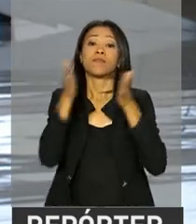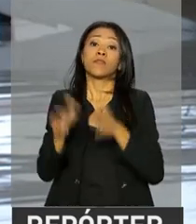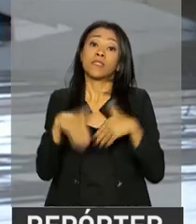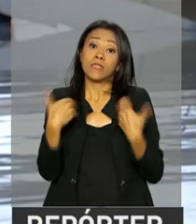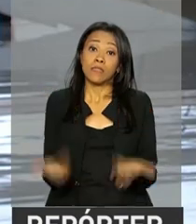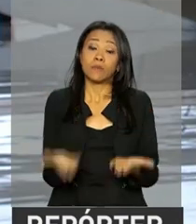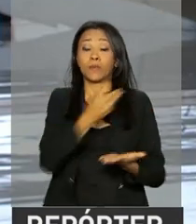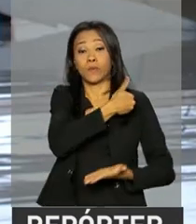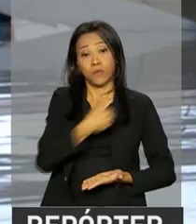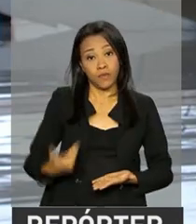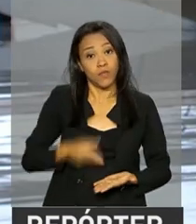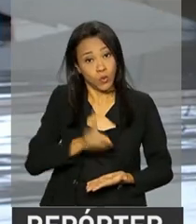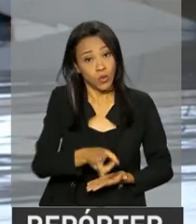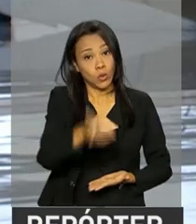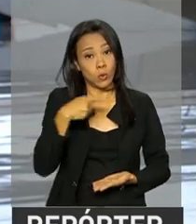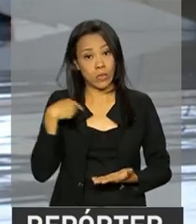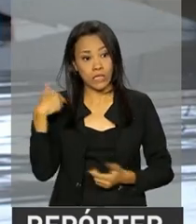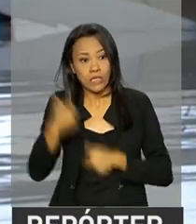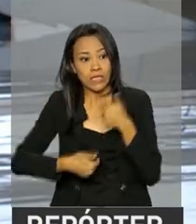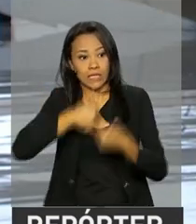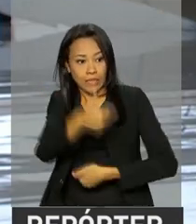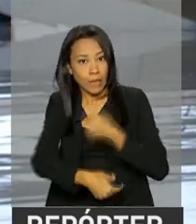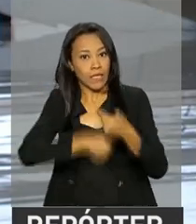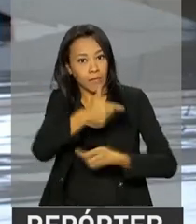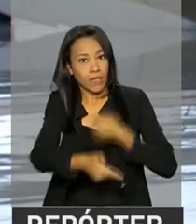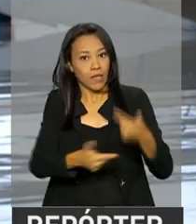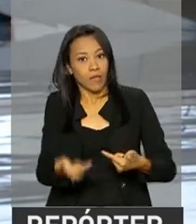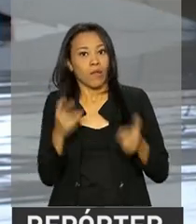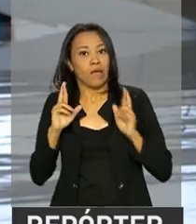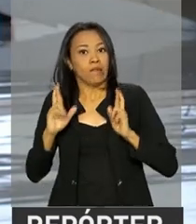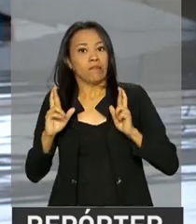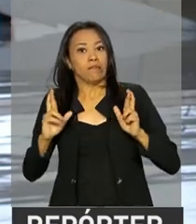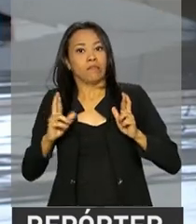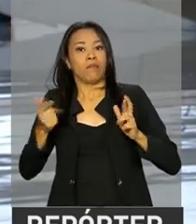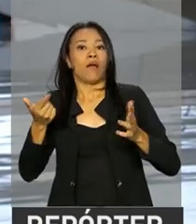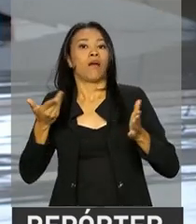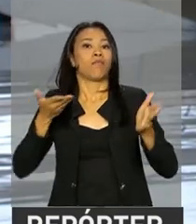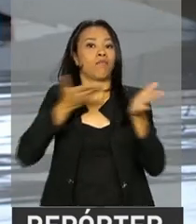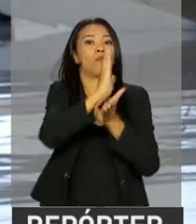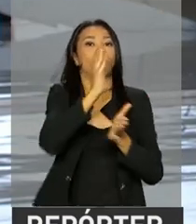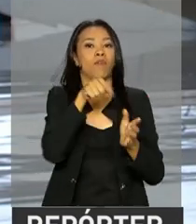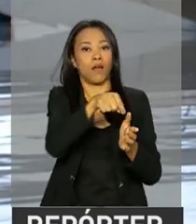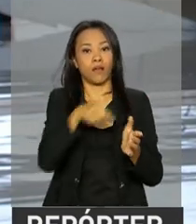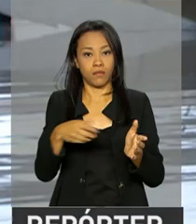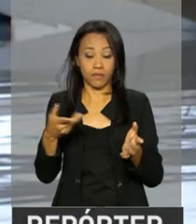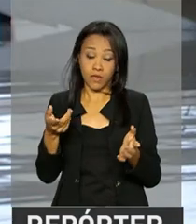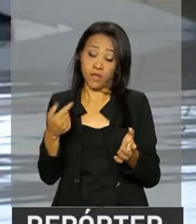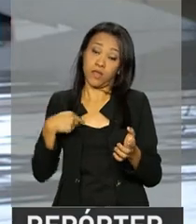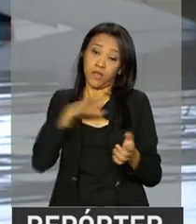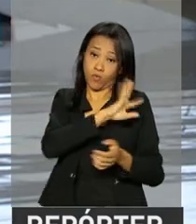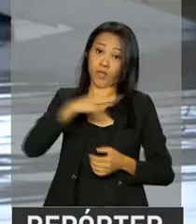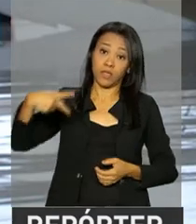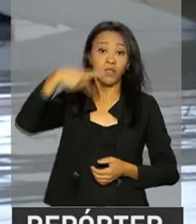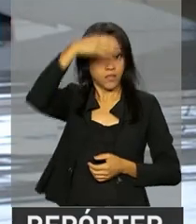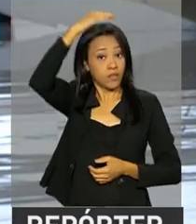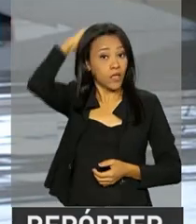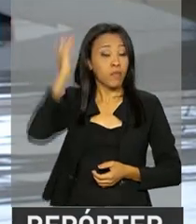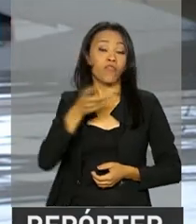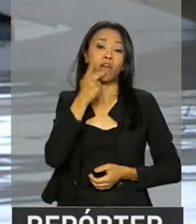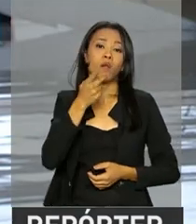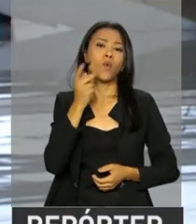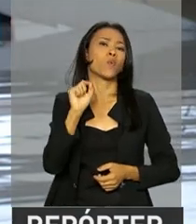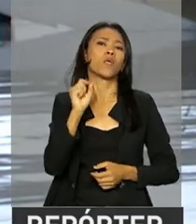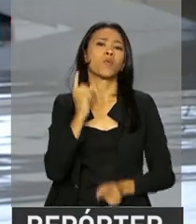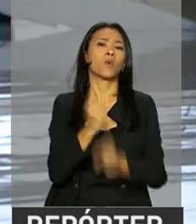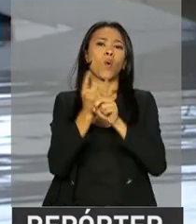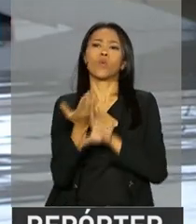empenhado aí na aprovação dessa medida ontem inclusive o presidente Michel Temer ele reforçou eh em um encontro em um almoço com